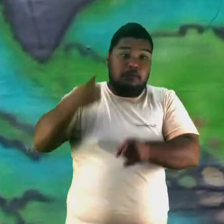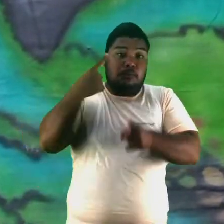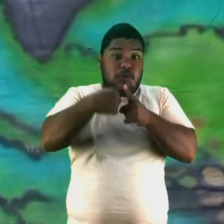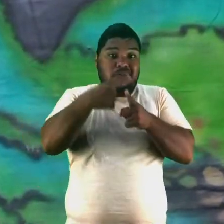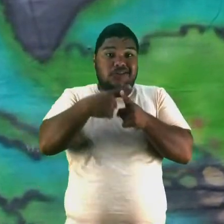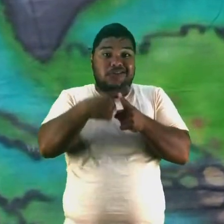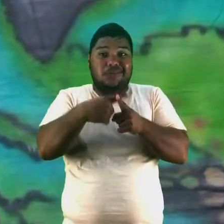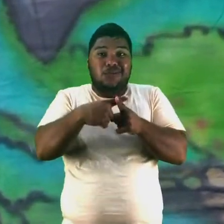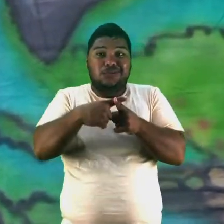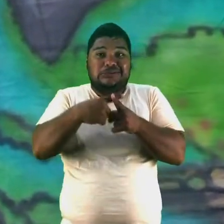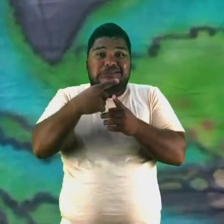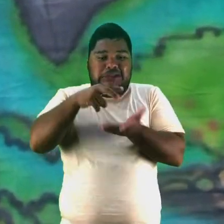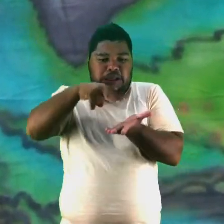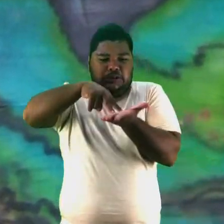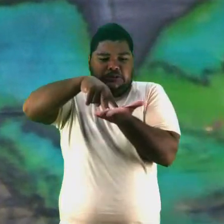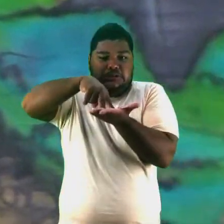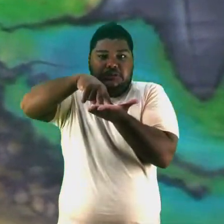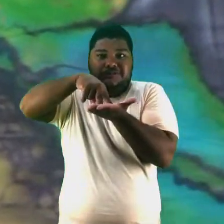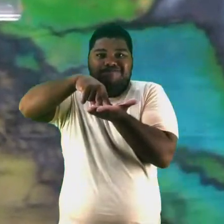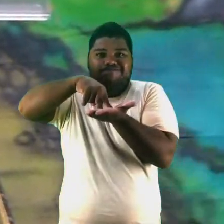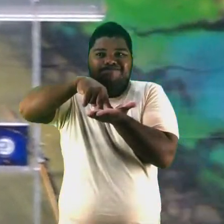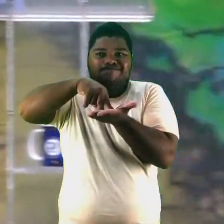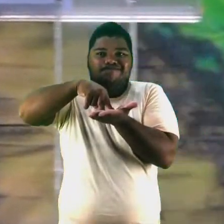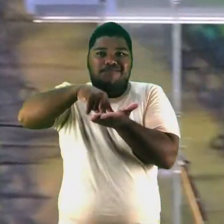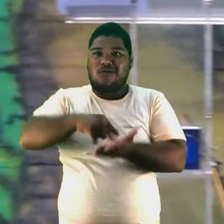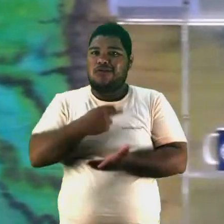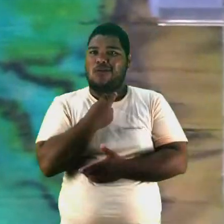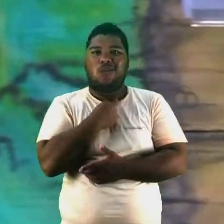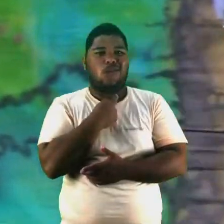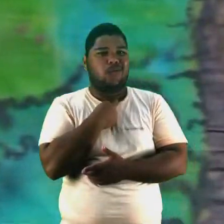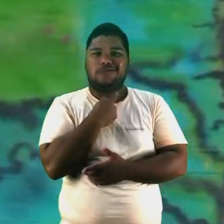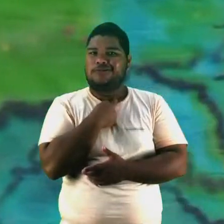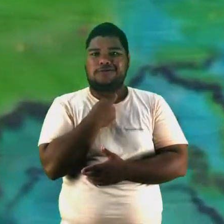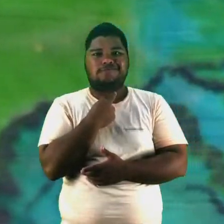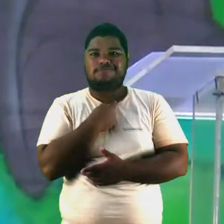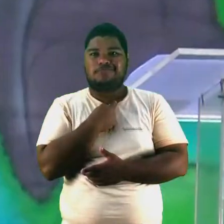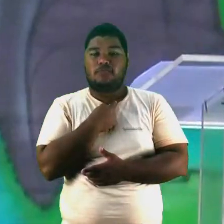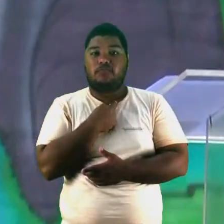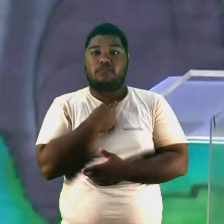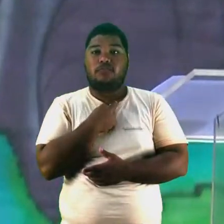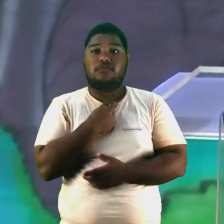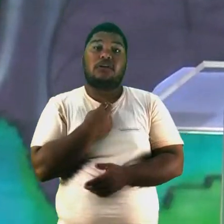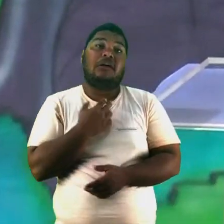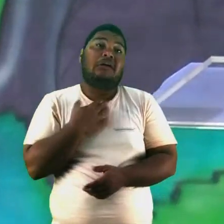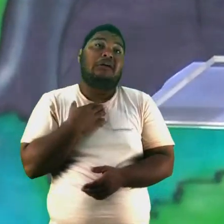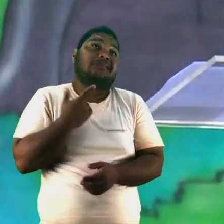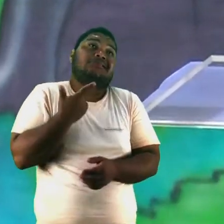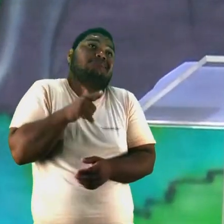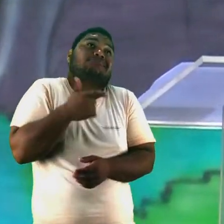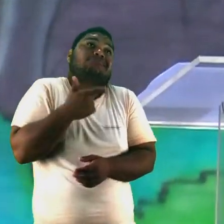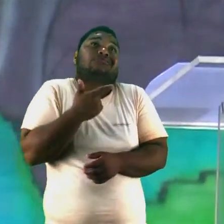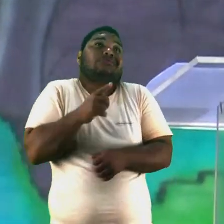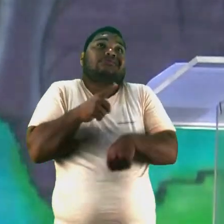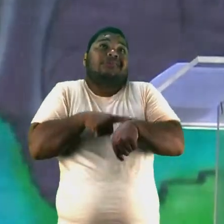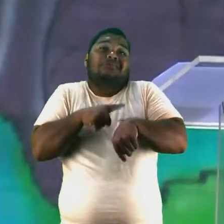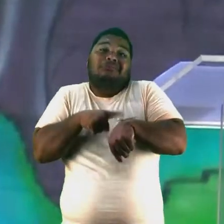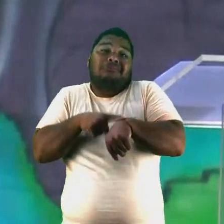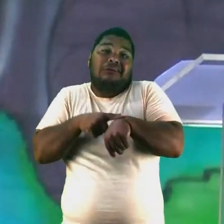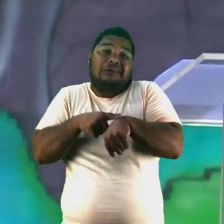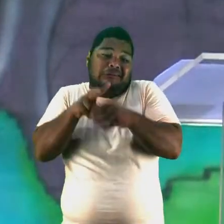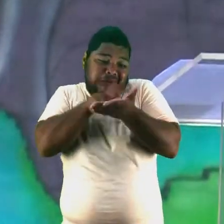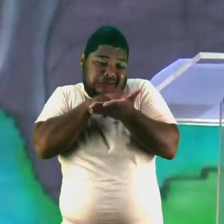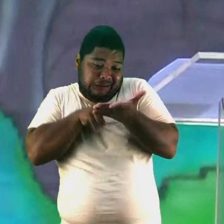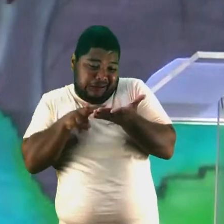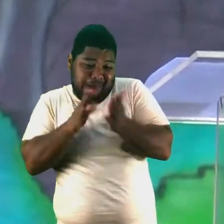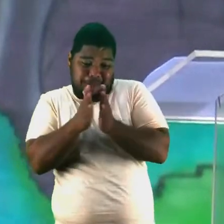É inadmissível você chegar no final do seu dia e você dizer, eu não tive tempo para ler a palavra de Deus, eu não tive